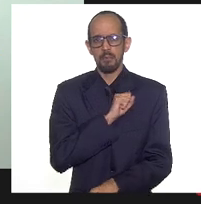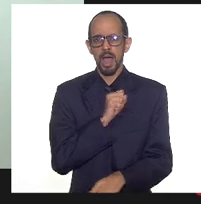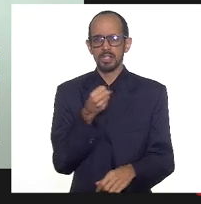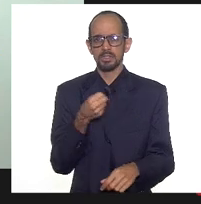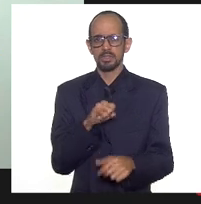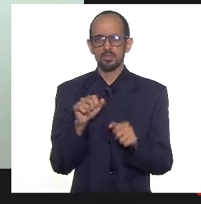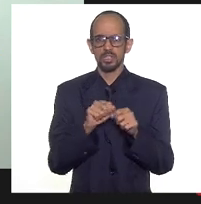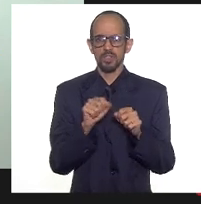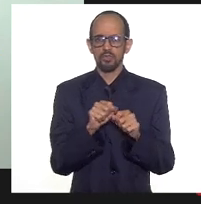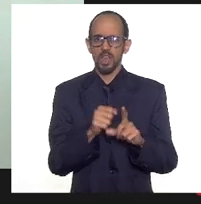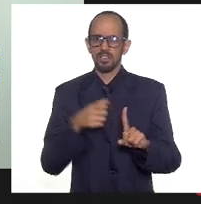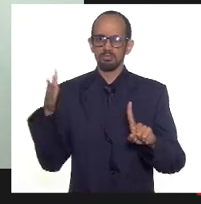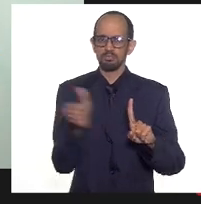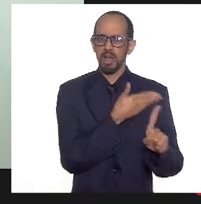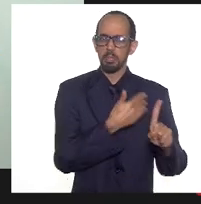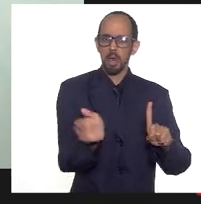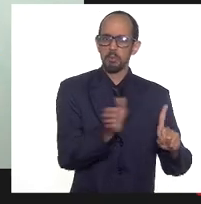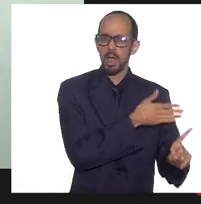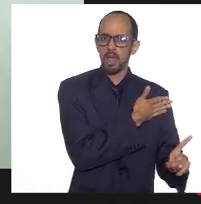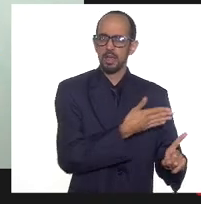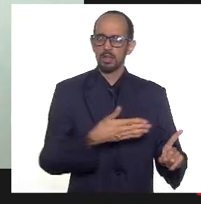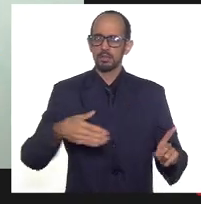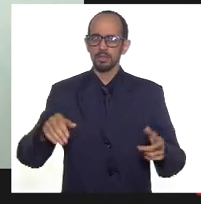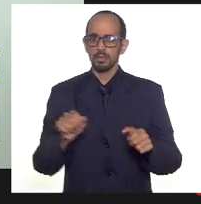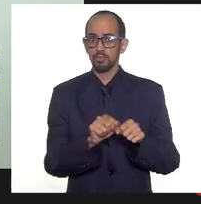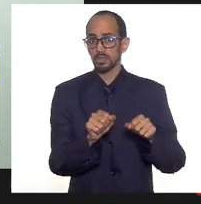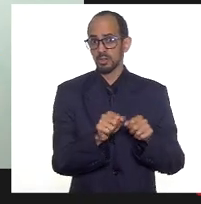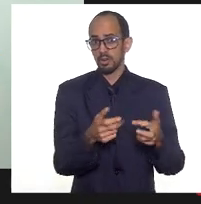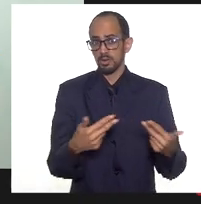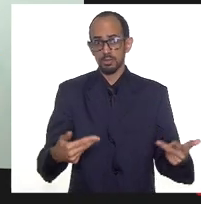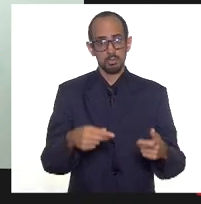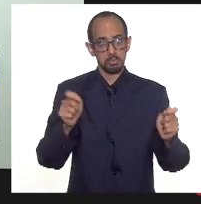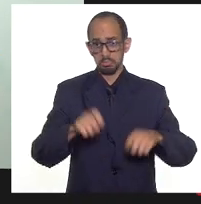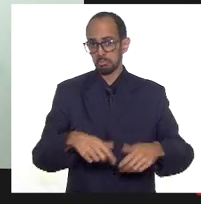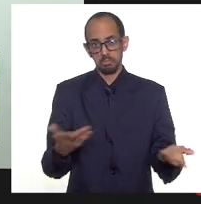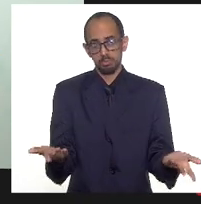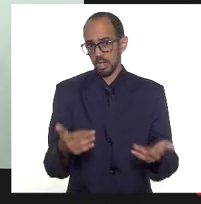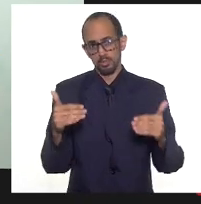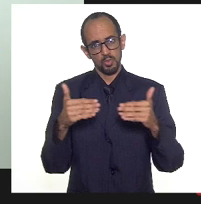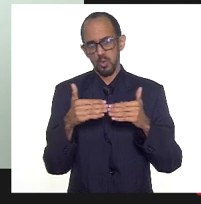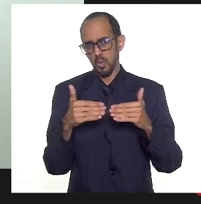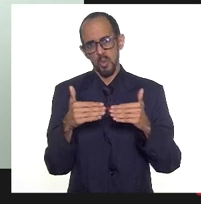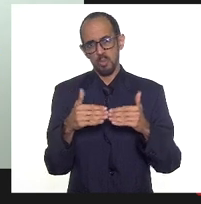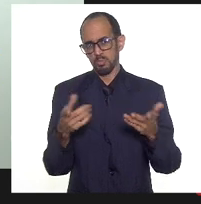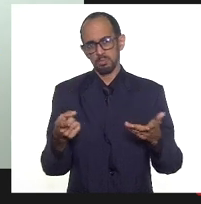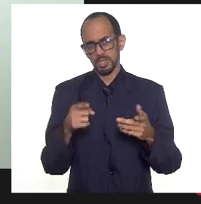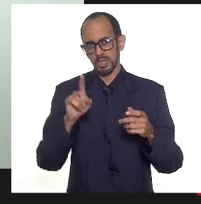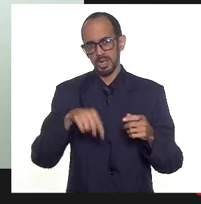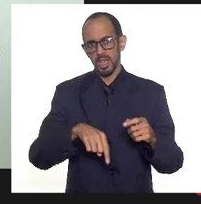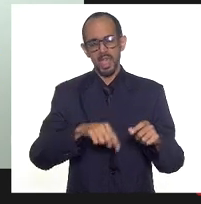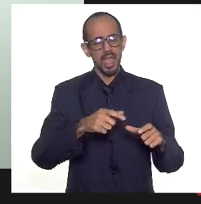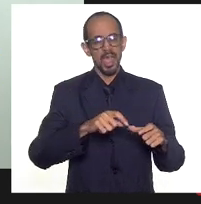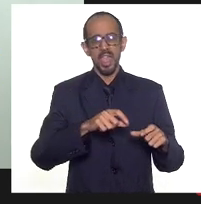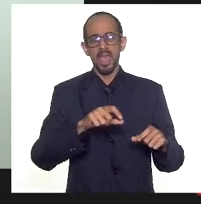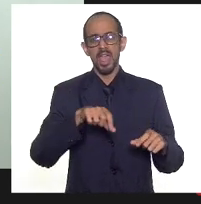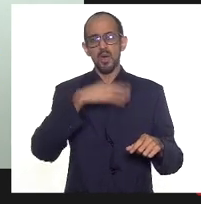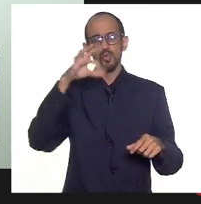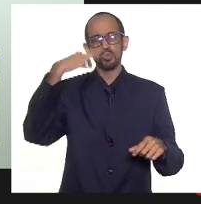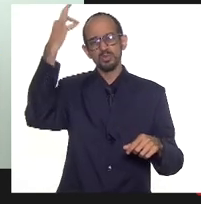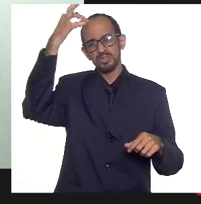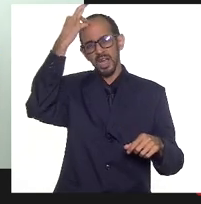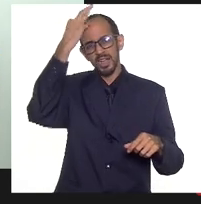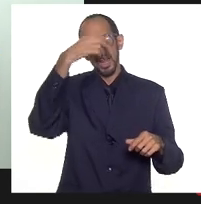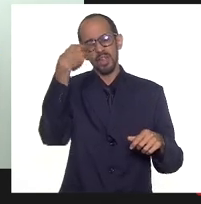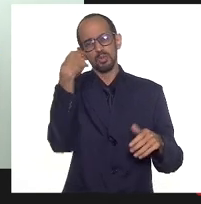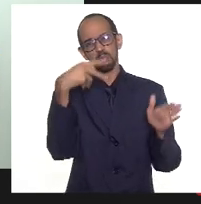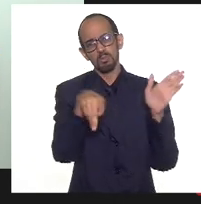ele, espancando, maltratando, tocando em utensílios que para aquela pessoa é um utensílio sagrado, é o sagrado